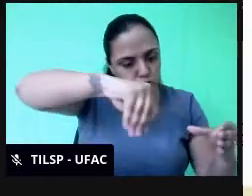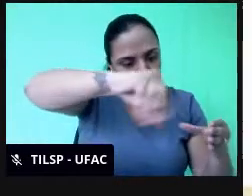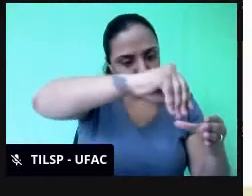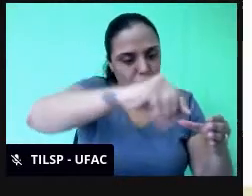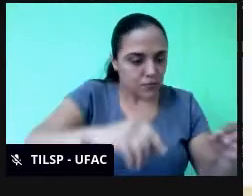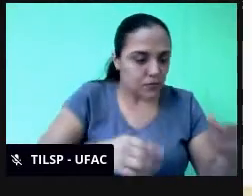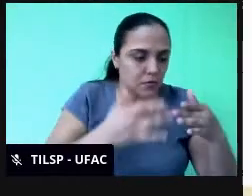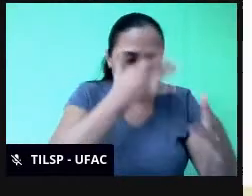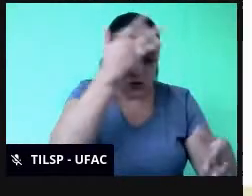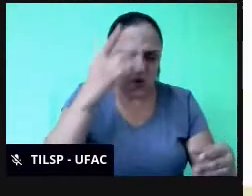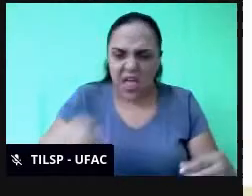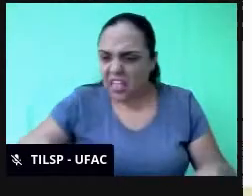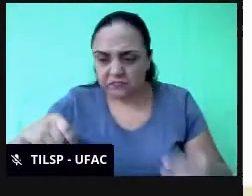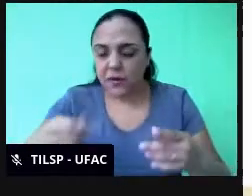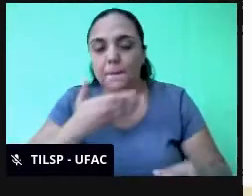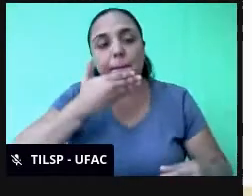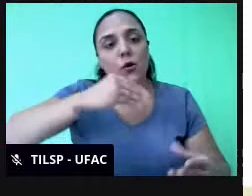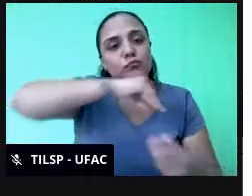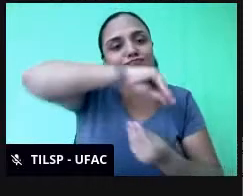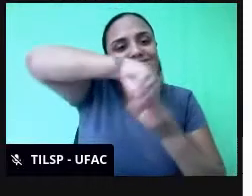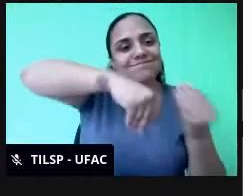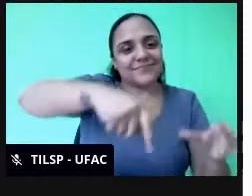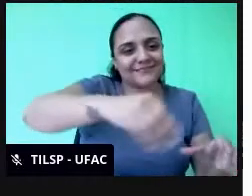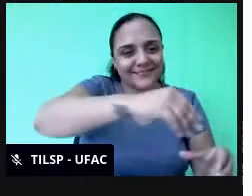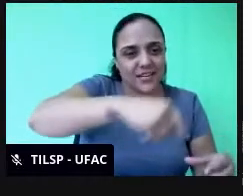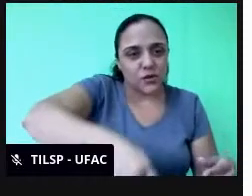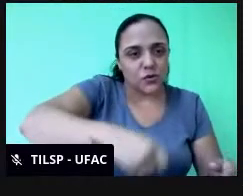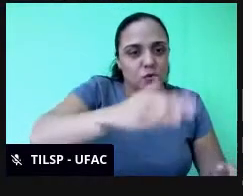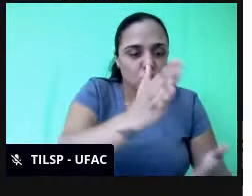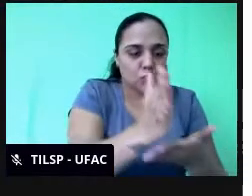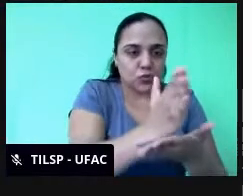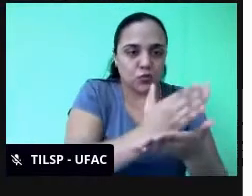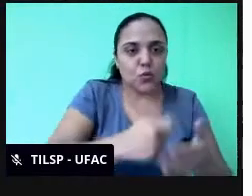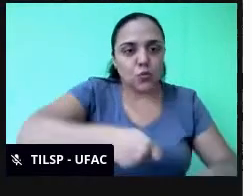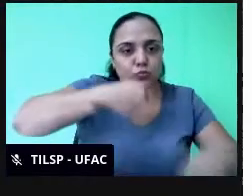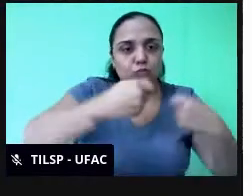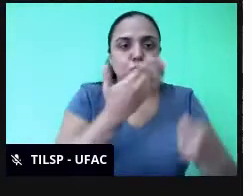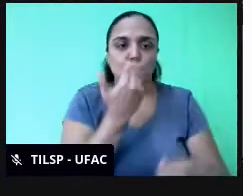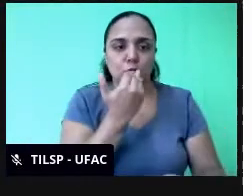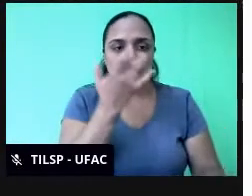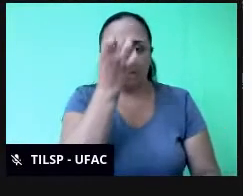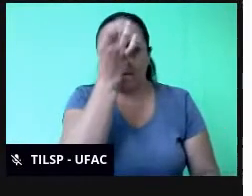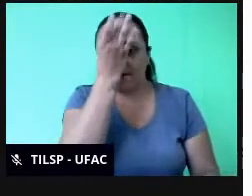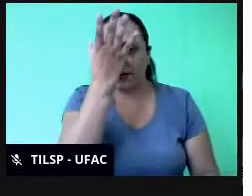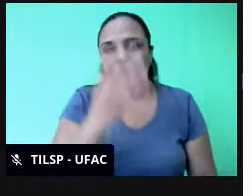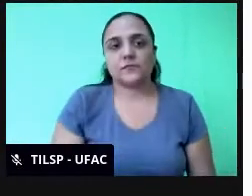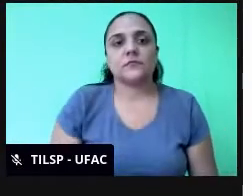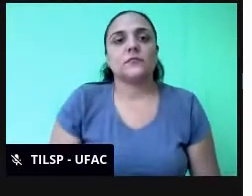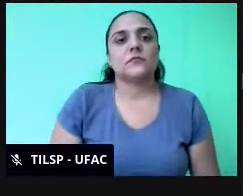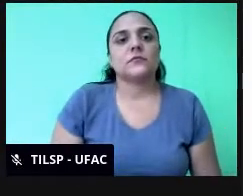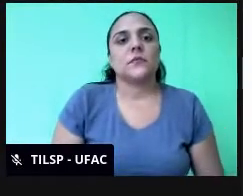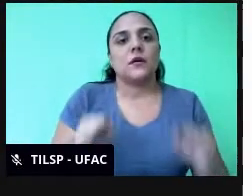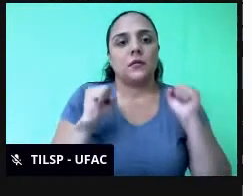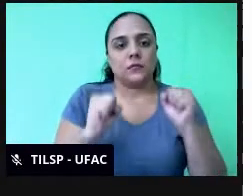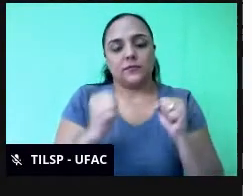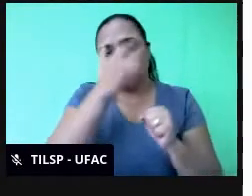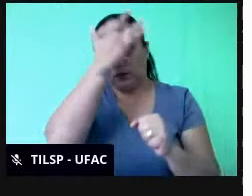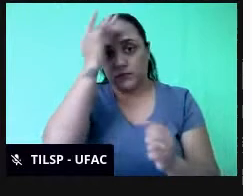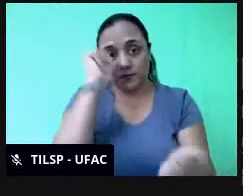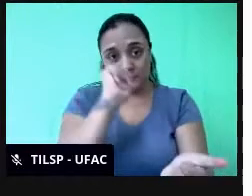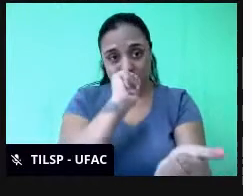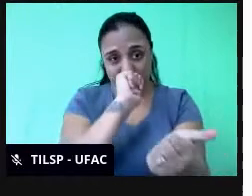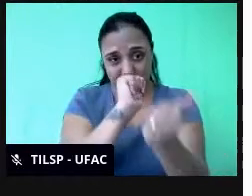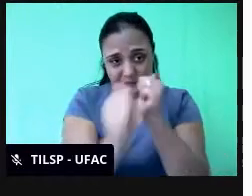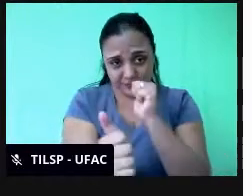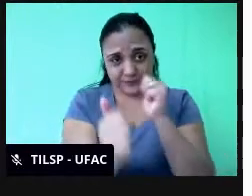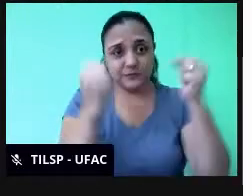gente atingir essa recomendação de micronutrientes. Então, para os esportistas e também atletas,